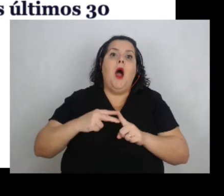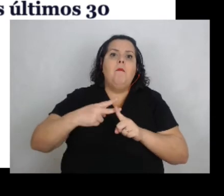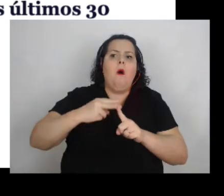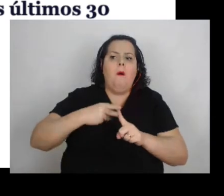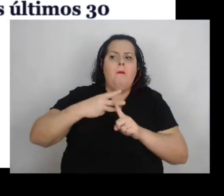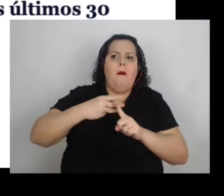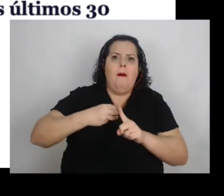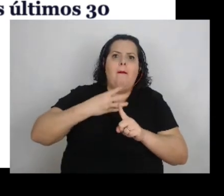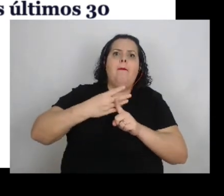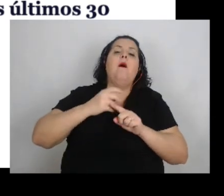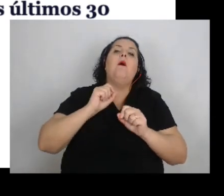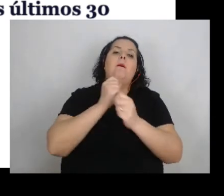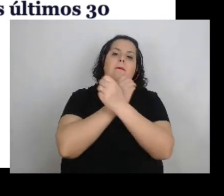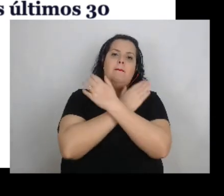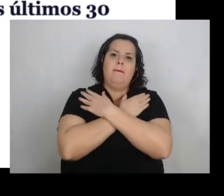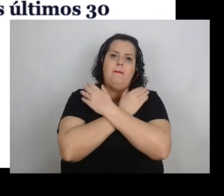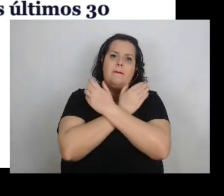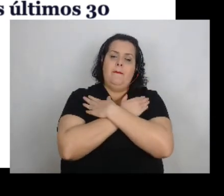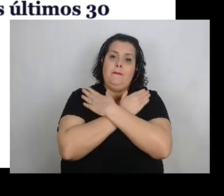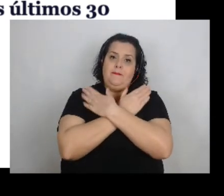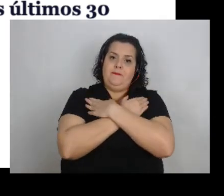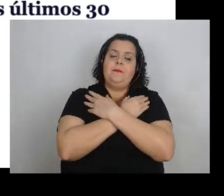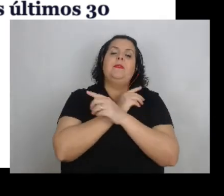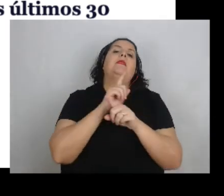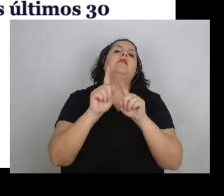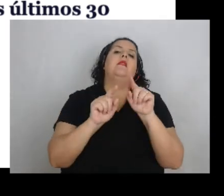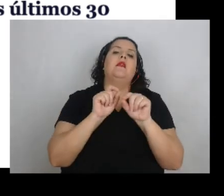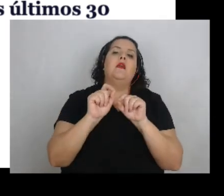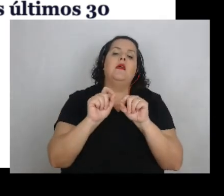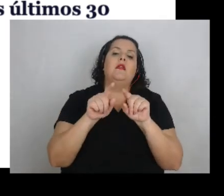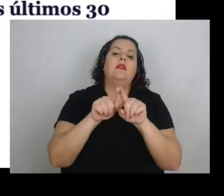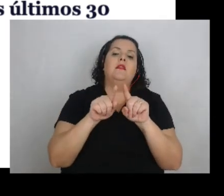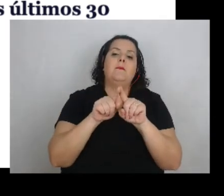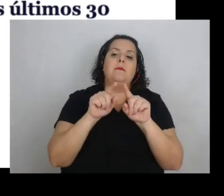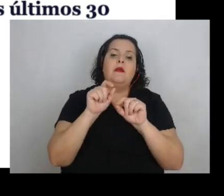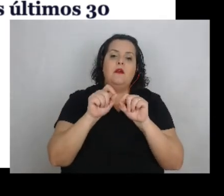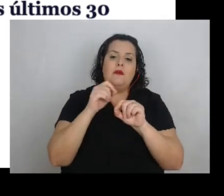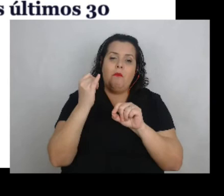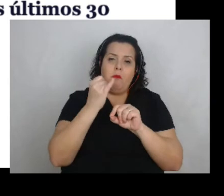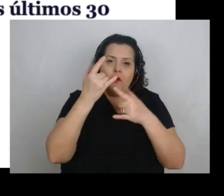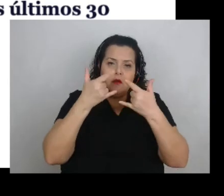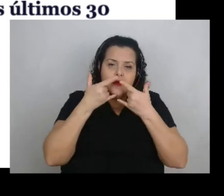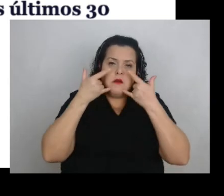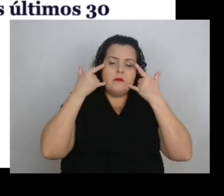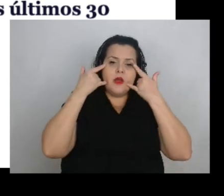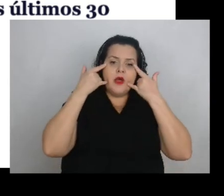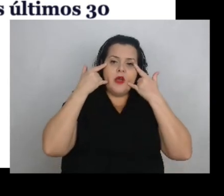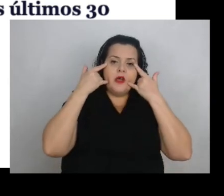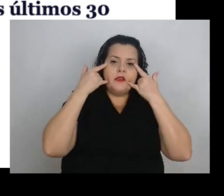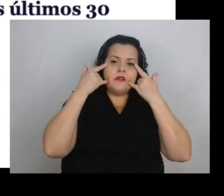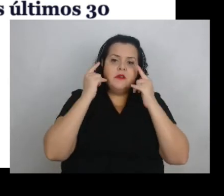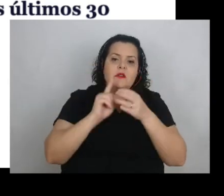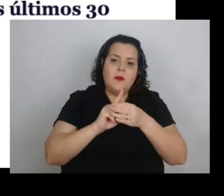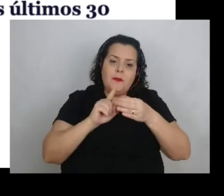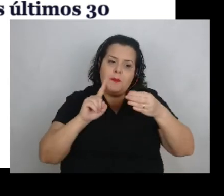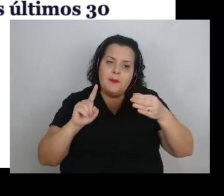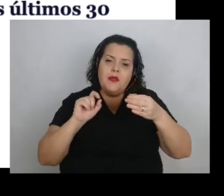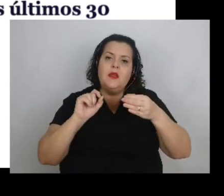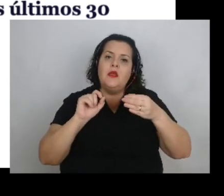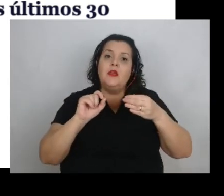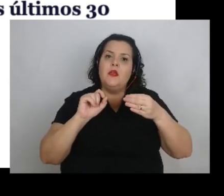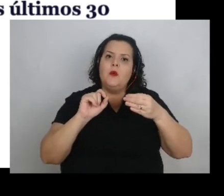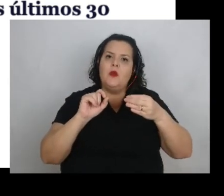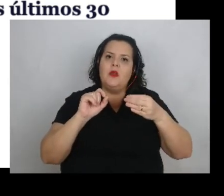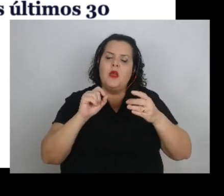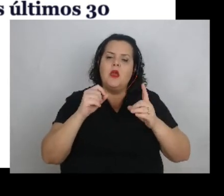uso de máscaras, era importante, à medida em que o isolamento ia caindo, mas que tinha uma diferença entre classes sociais. As pessoas brancas